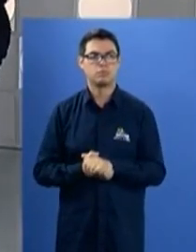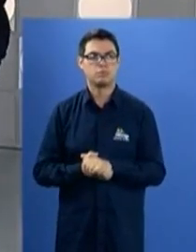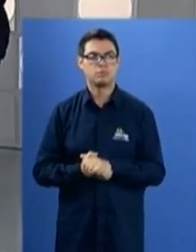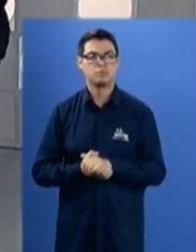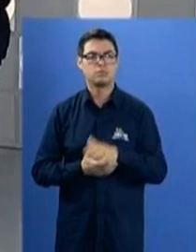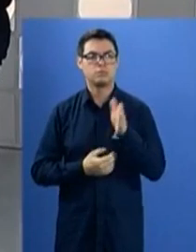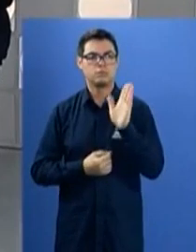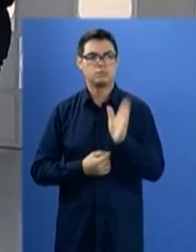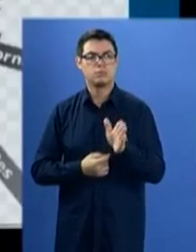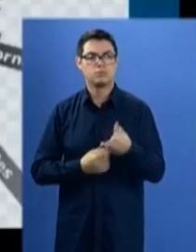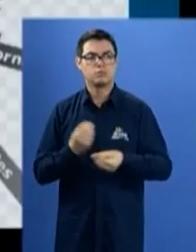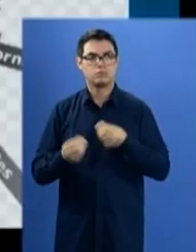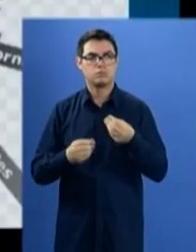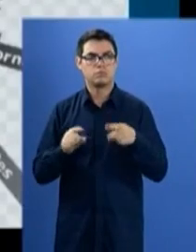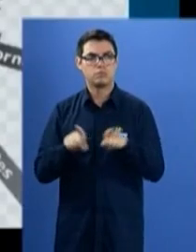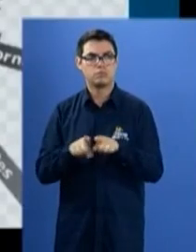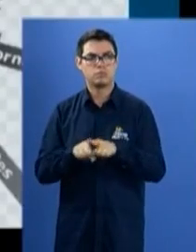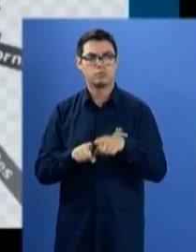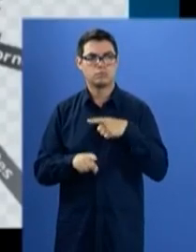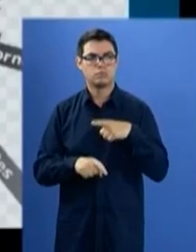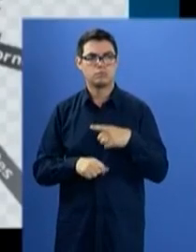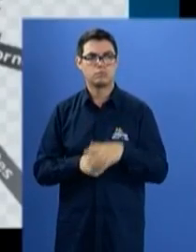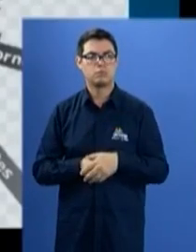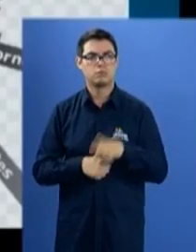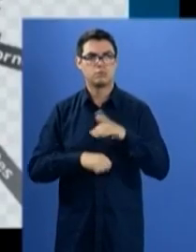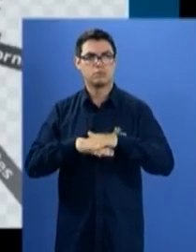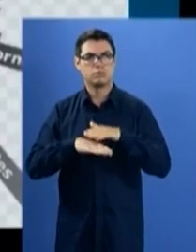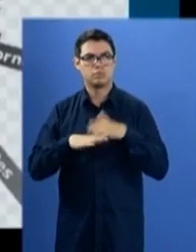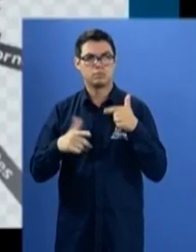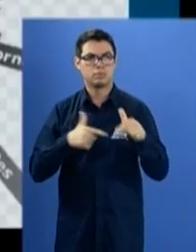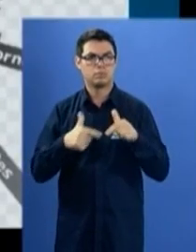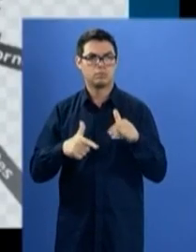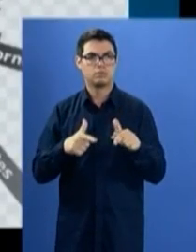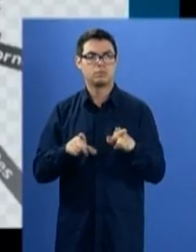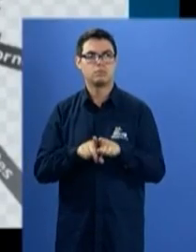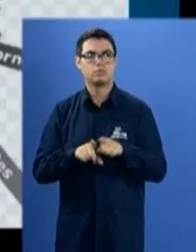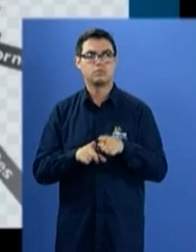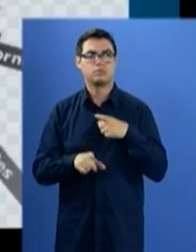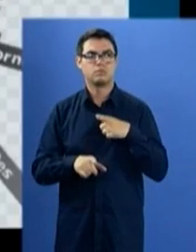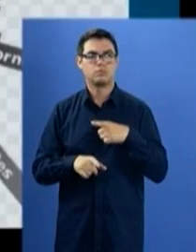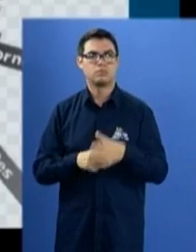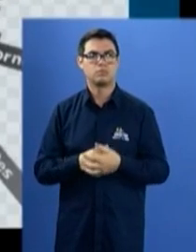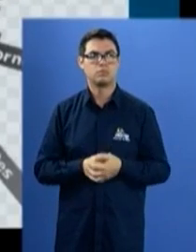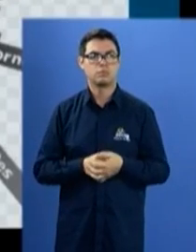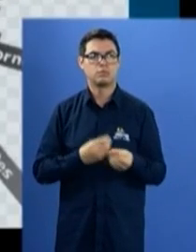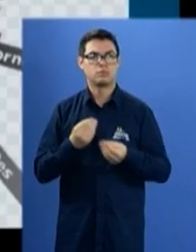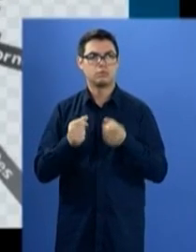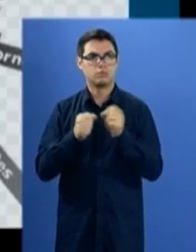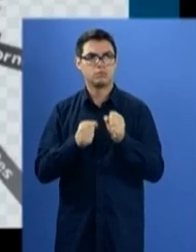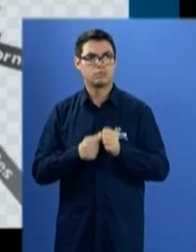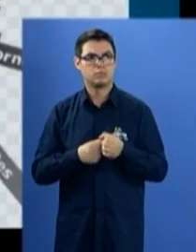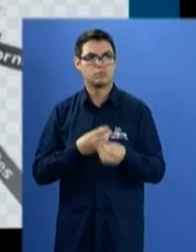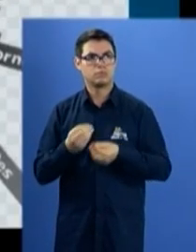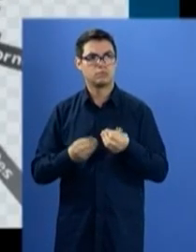Já aqui também, um outro ponto que nós temos é a mão de obra, né? A mão de obra do ambiente operacional